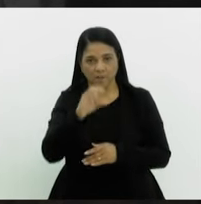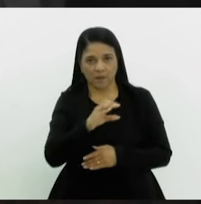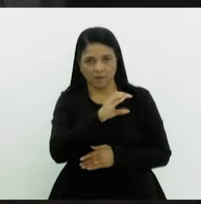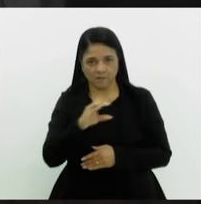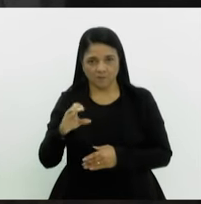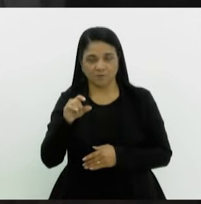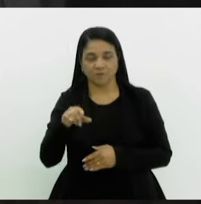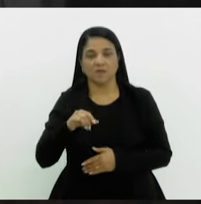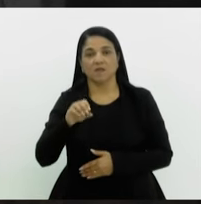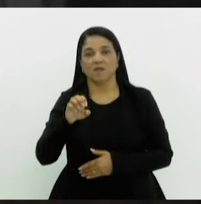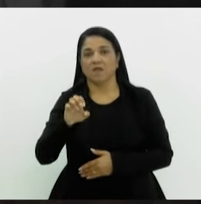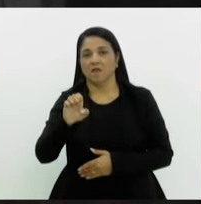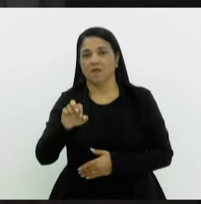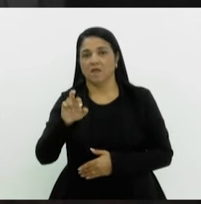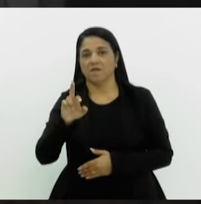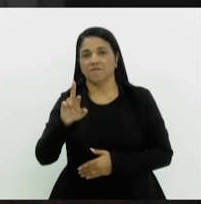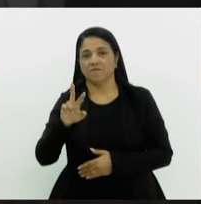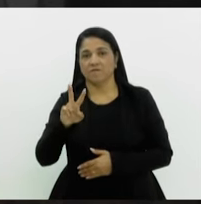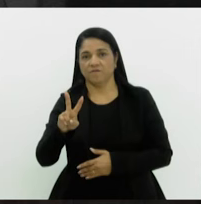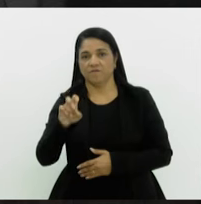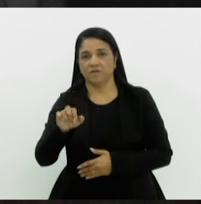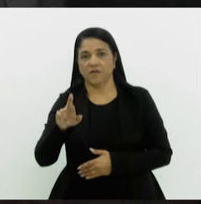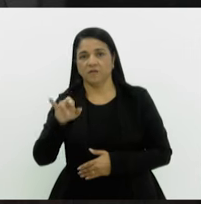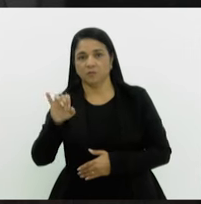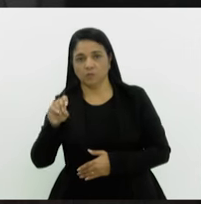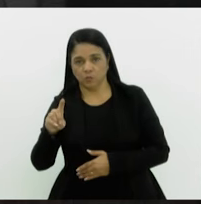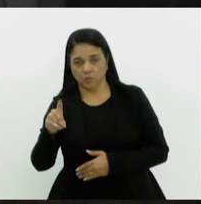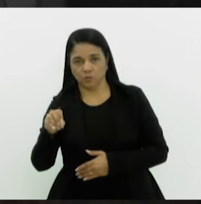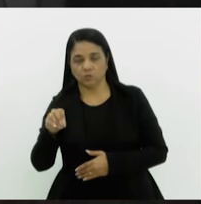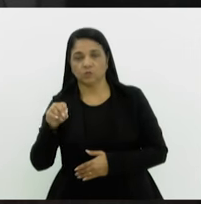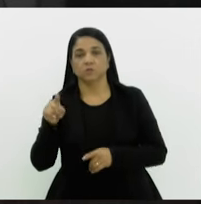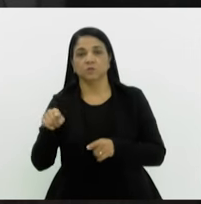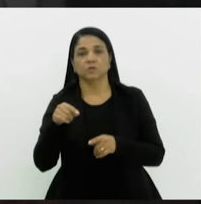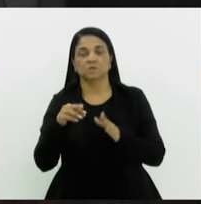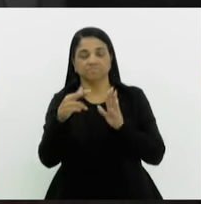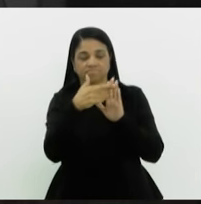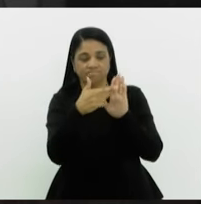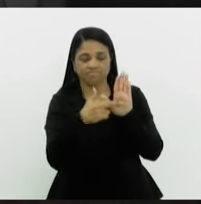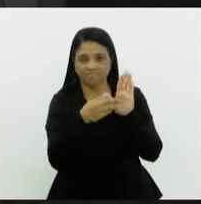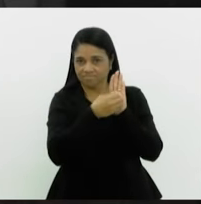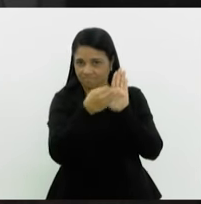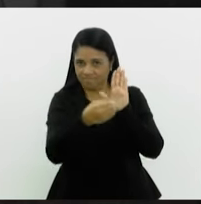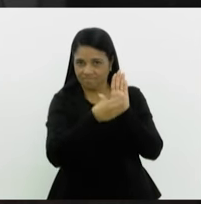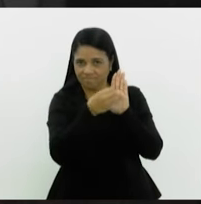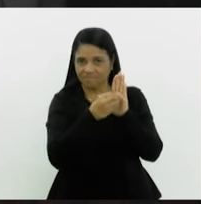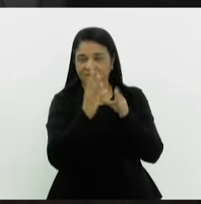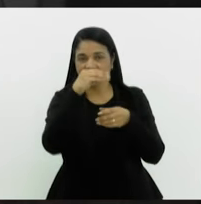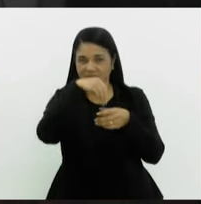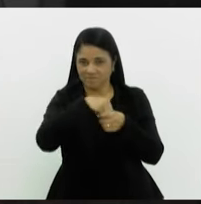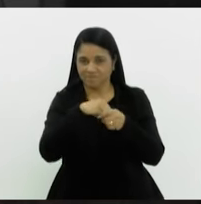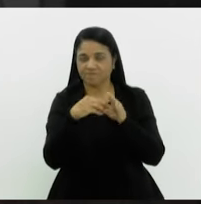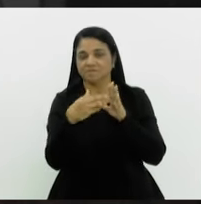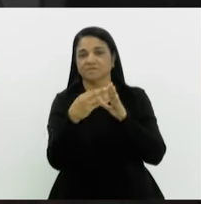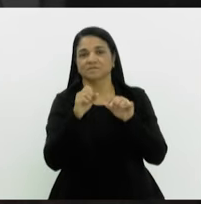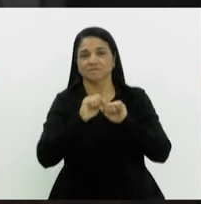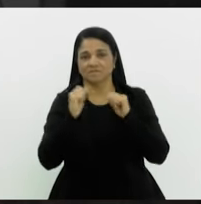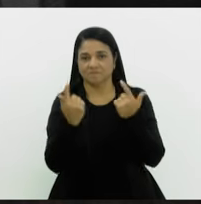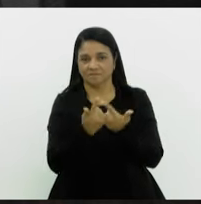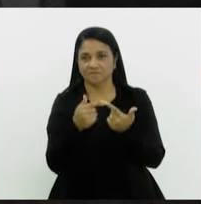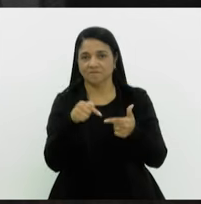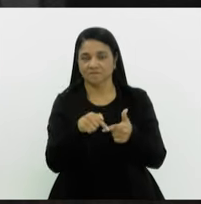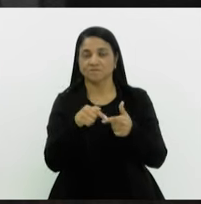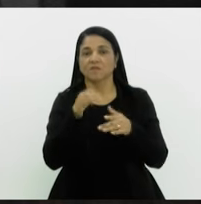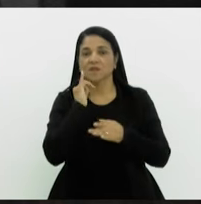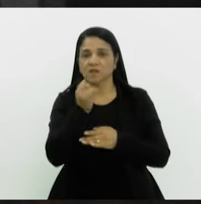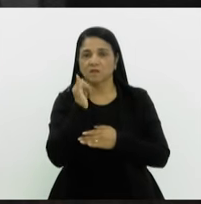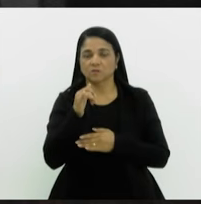Evélio de Jesus Munhoz. Parecer da Comissão de Normas Internas e Proposições Externas favorável, relator,